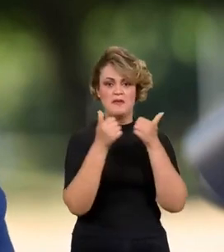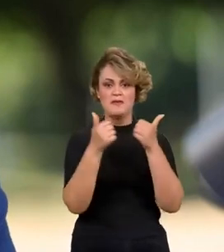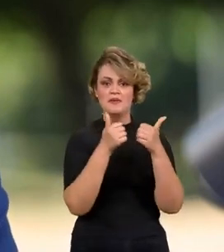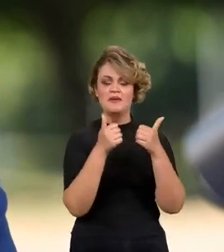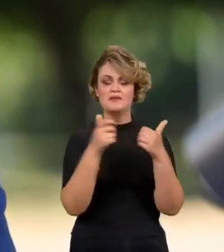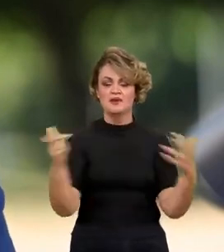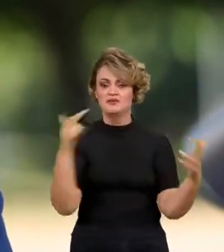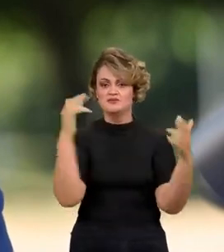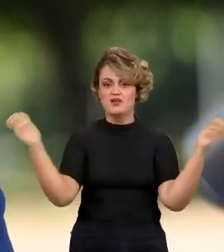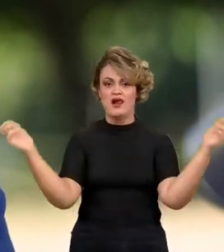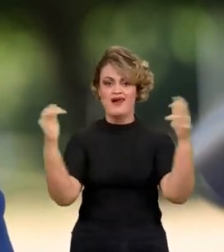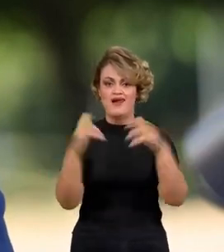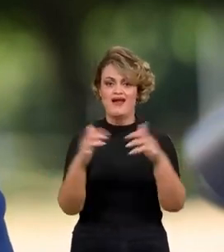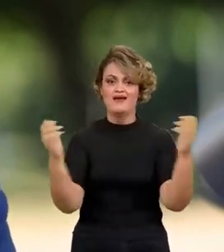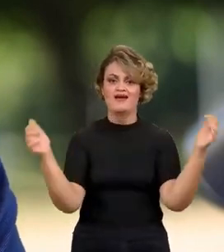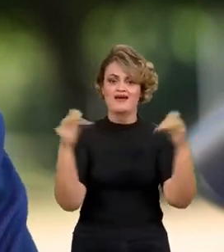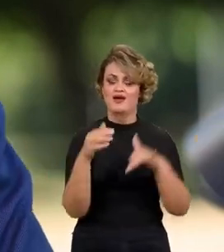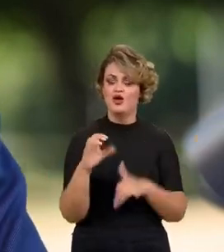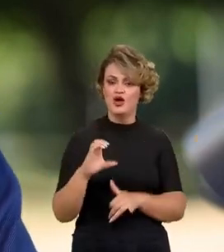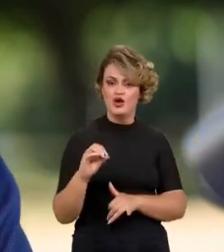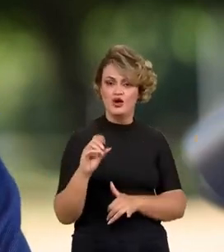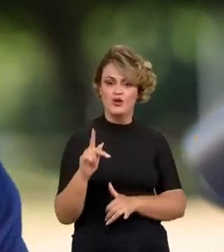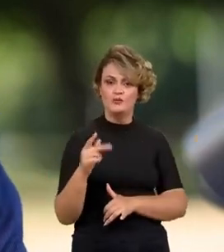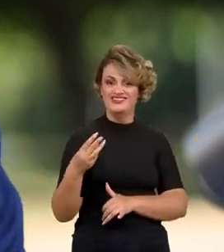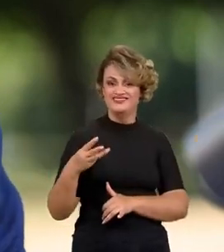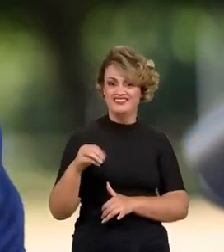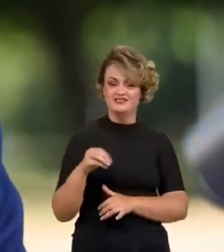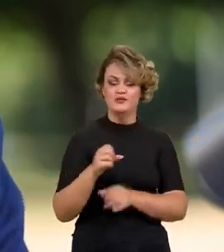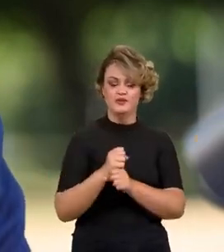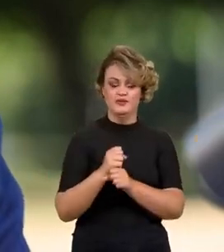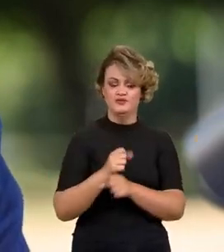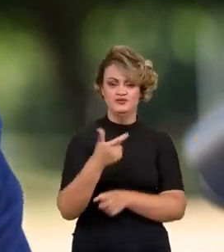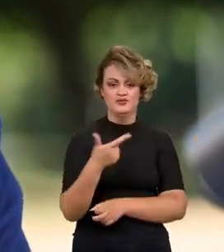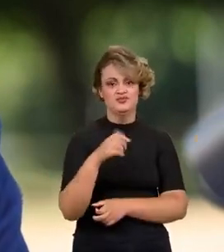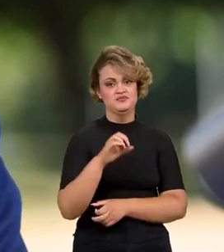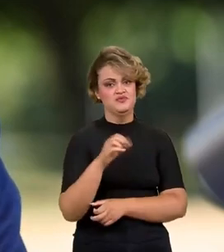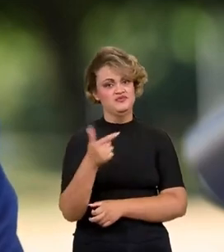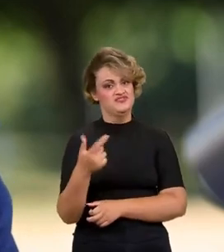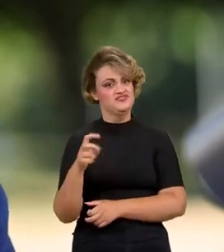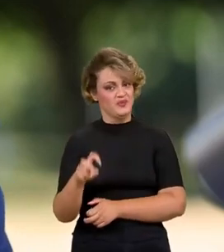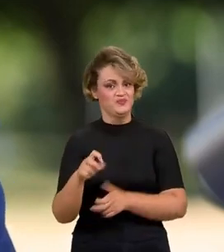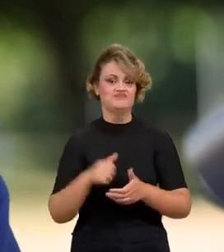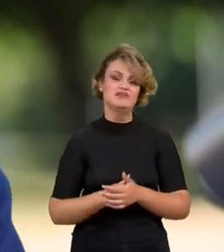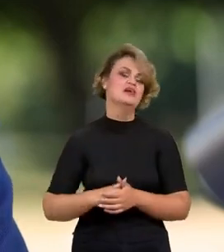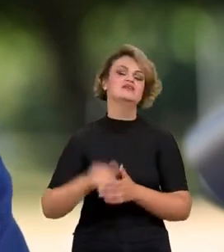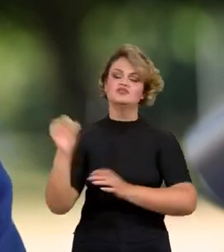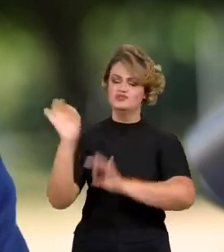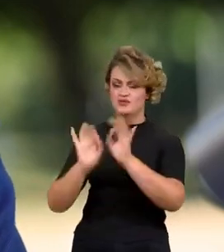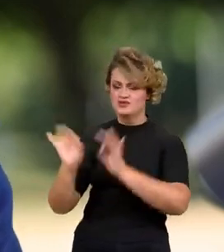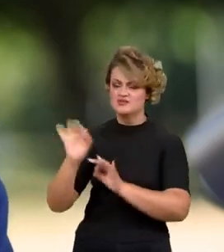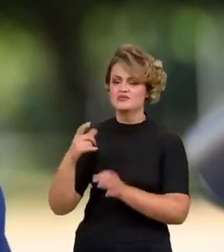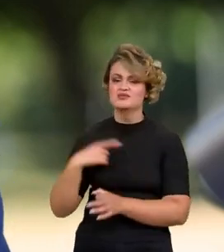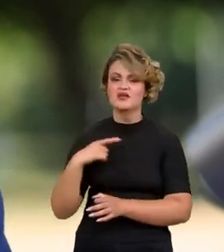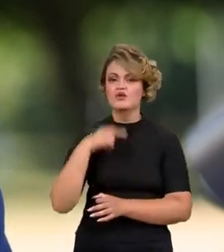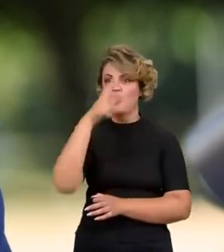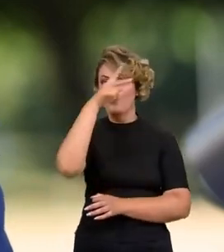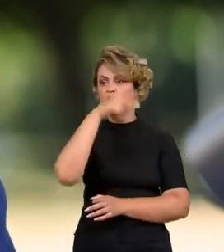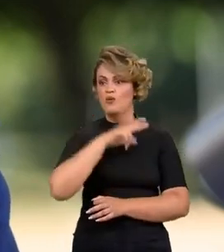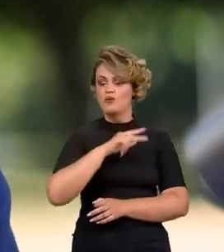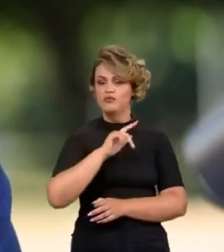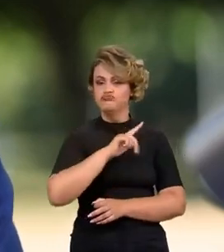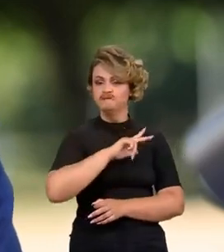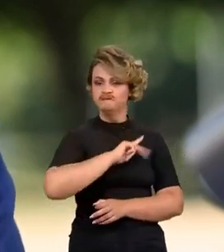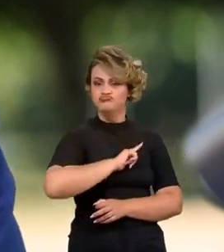cop 30 em 2025 Então as coisas estão acontecendo o governador tá muito motivado o prefeito tá muito